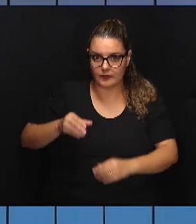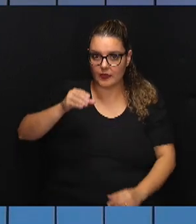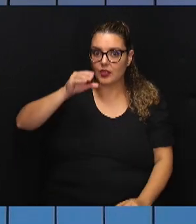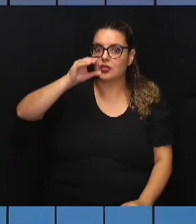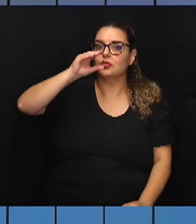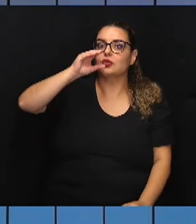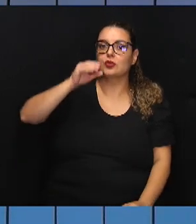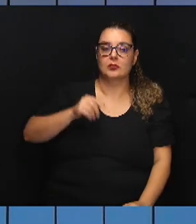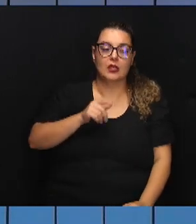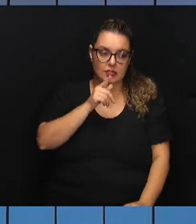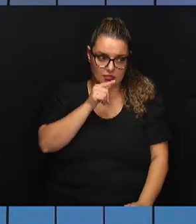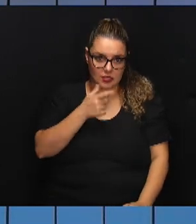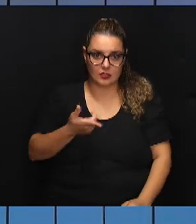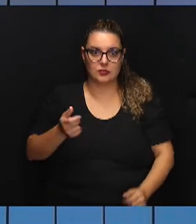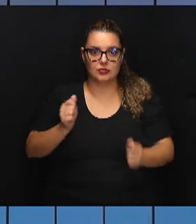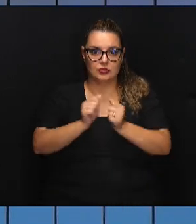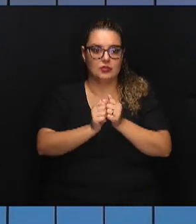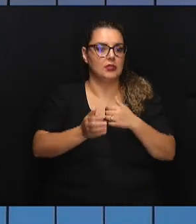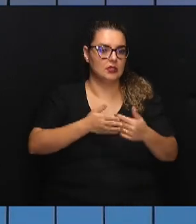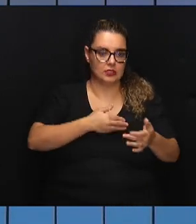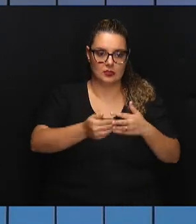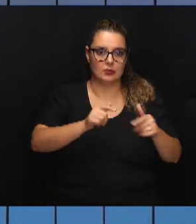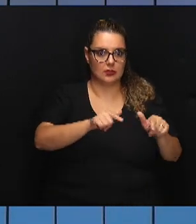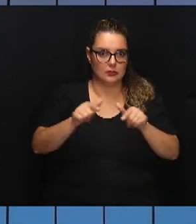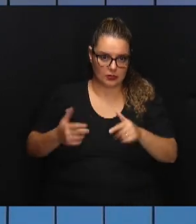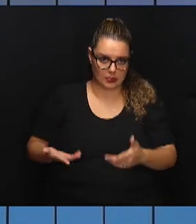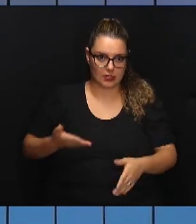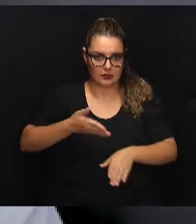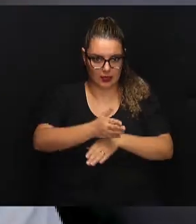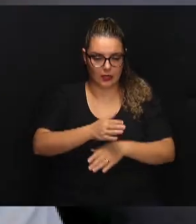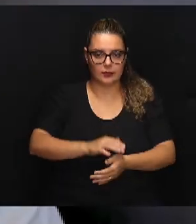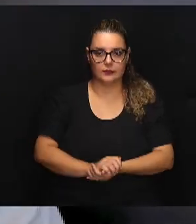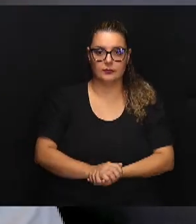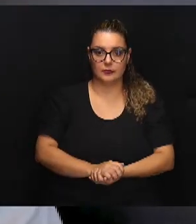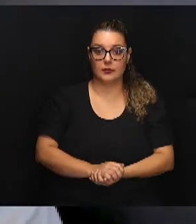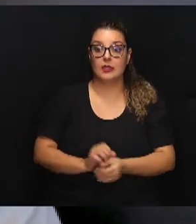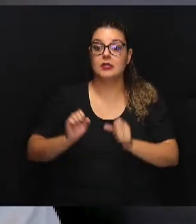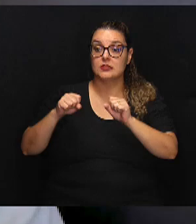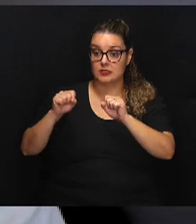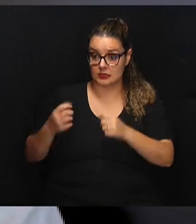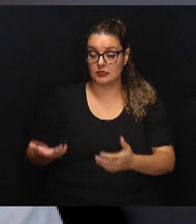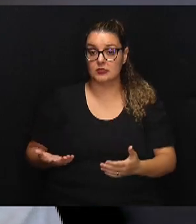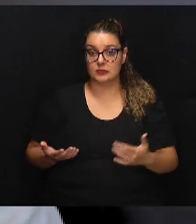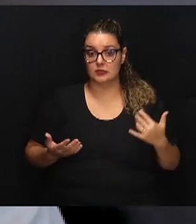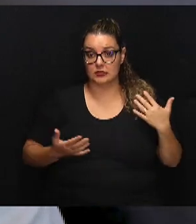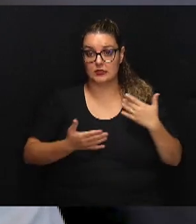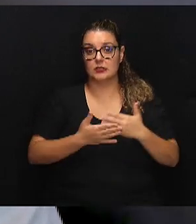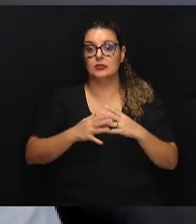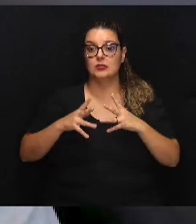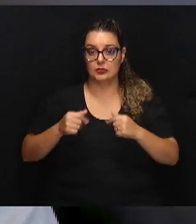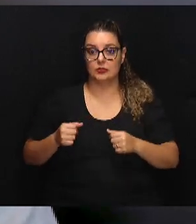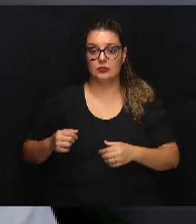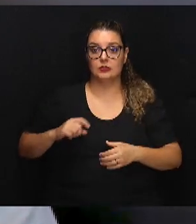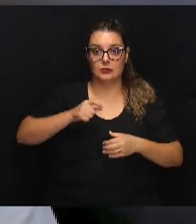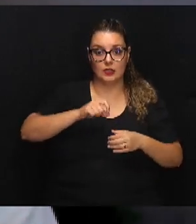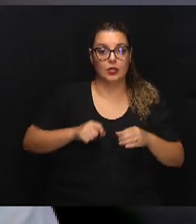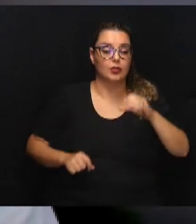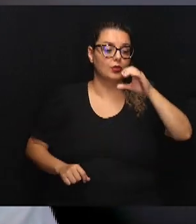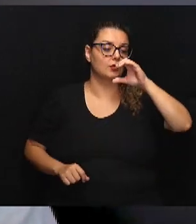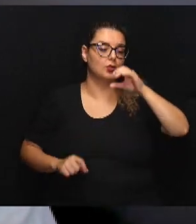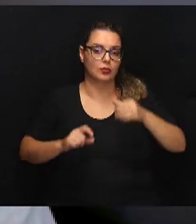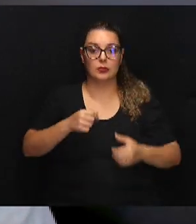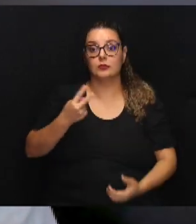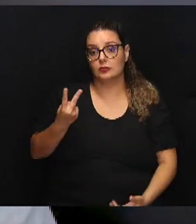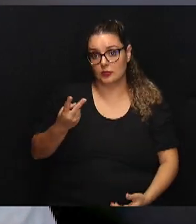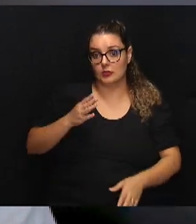estar ali do lado, né, independente de onde você esteja. De uns anos para cá você vê que todo mundo anda com uma garrafinha de água. Tem duas funções,